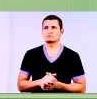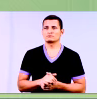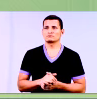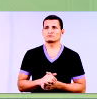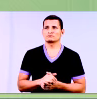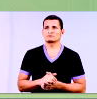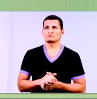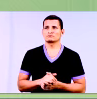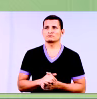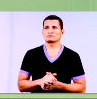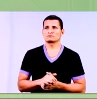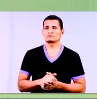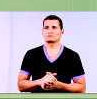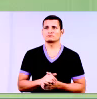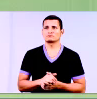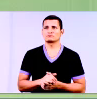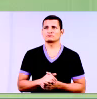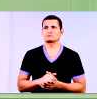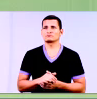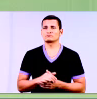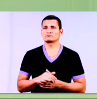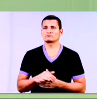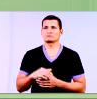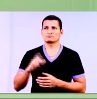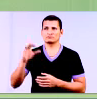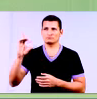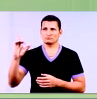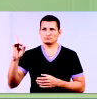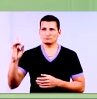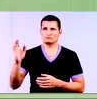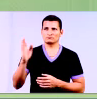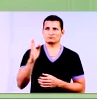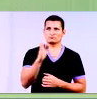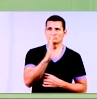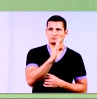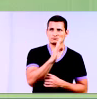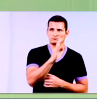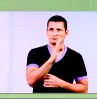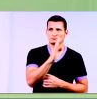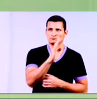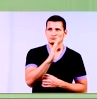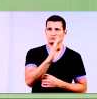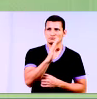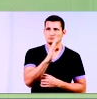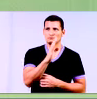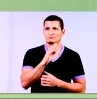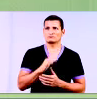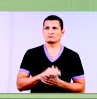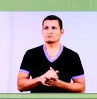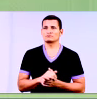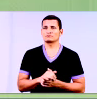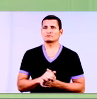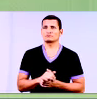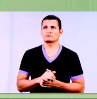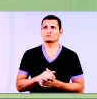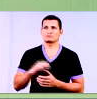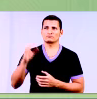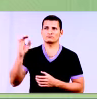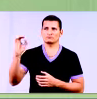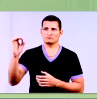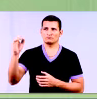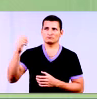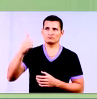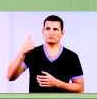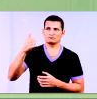Por fim, eu vou lá e venho da direita para a esquerda, colocando exponencial nessa base, a partir do 0 até